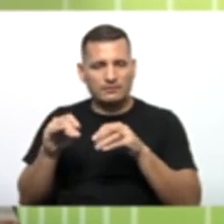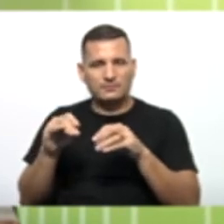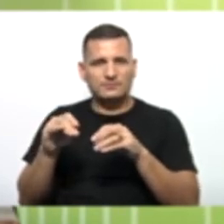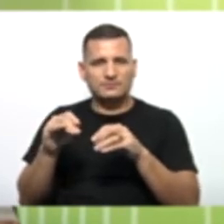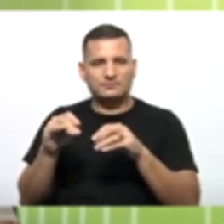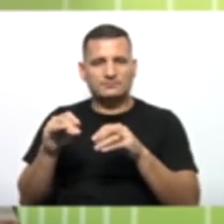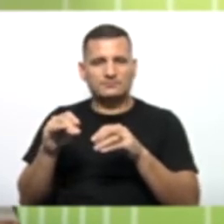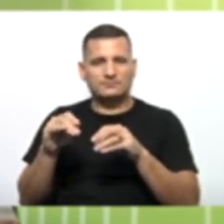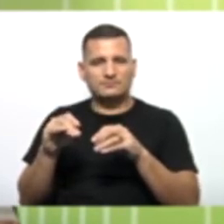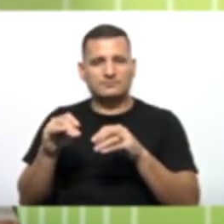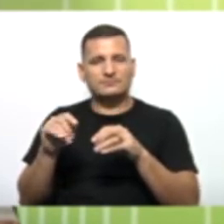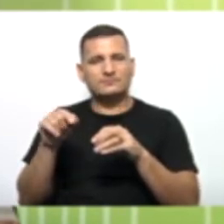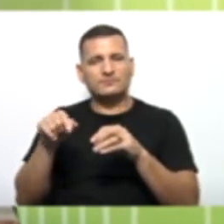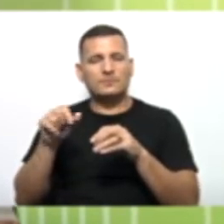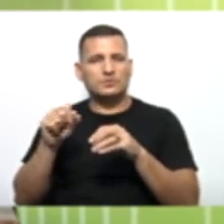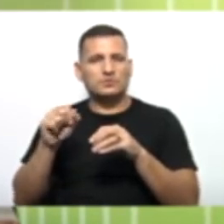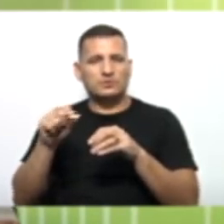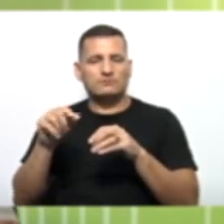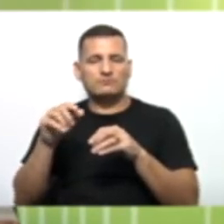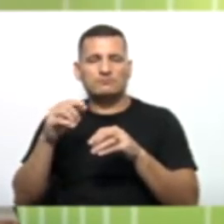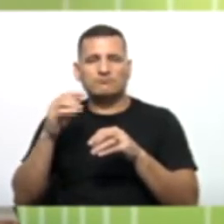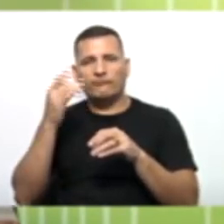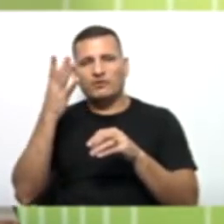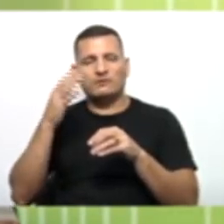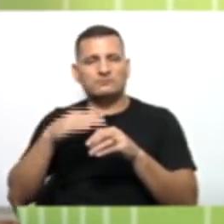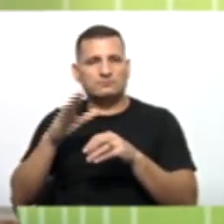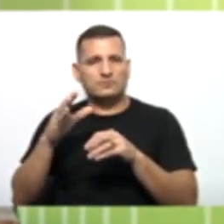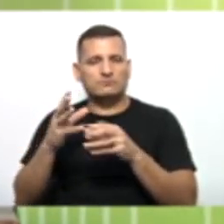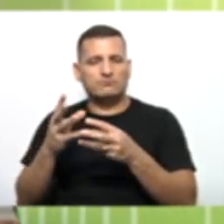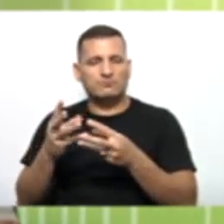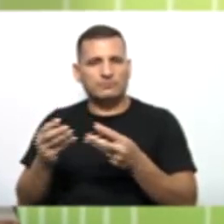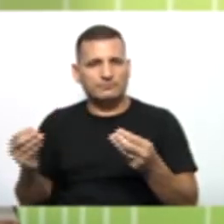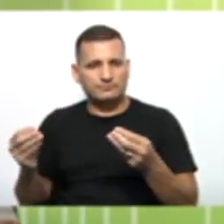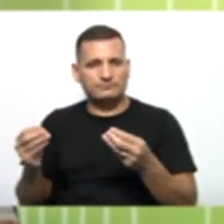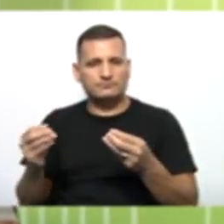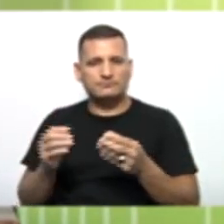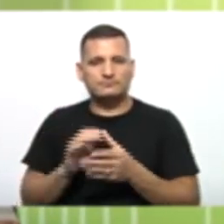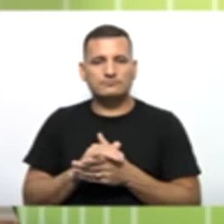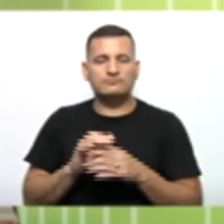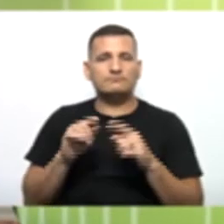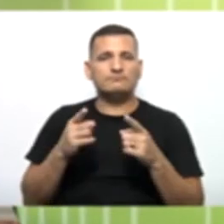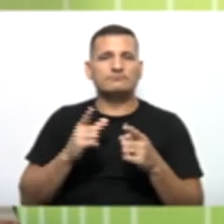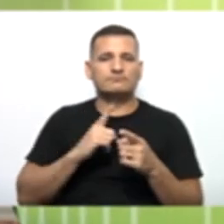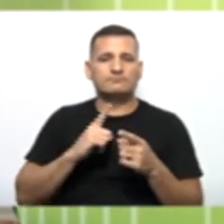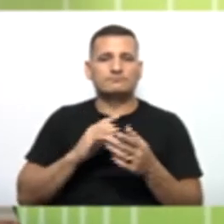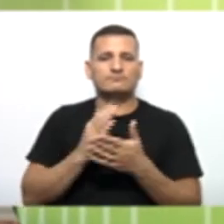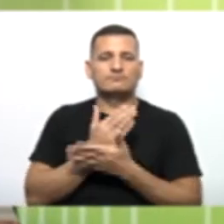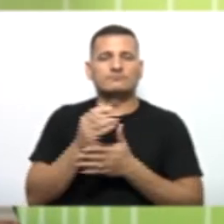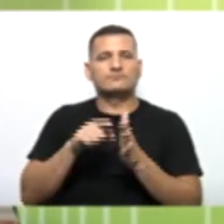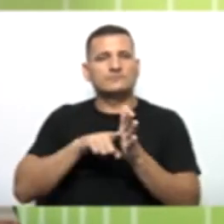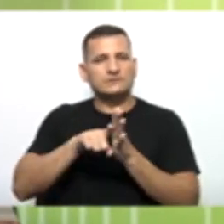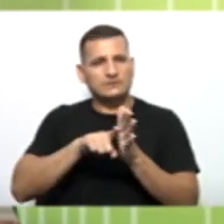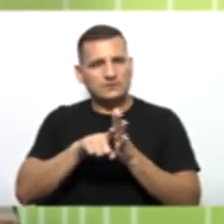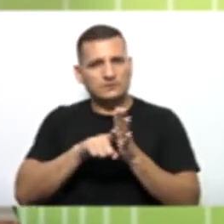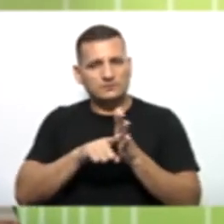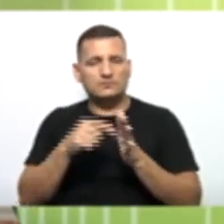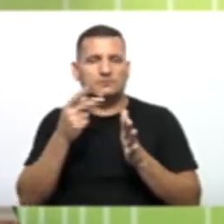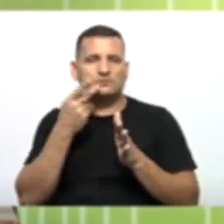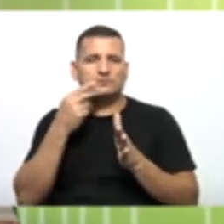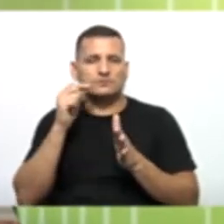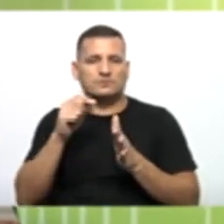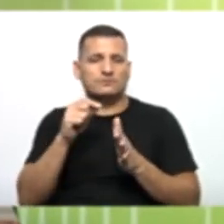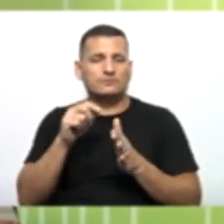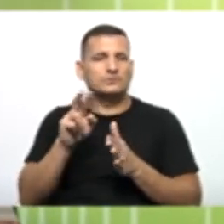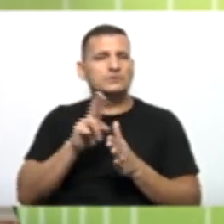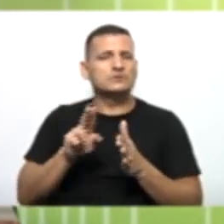ser degradados mais facilmente. Porém, já existem pesquisadores que afirmam que utilizar